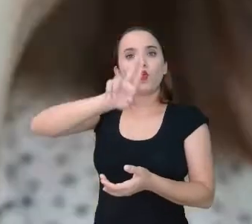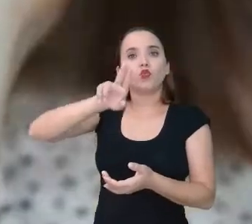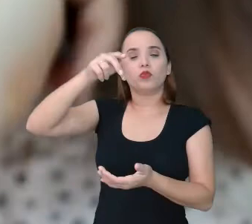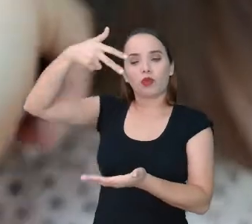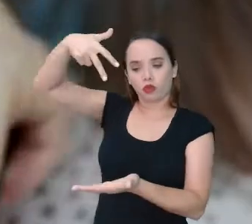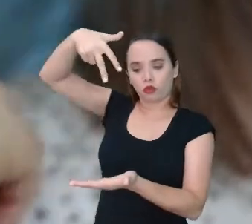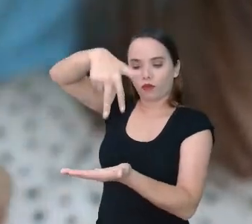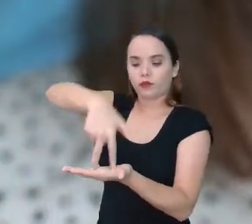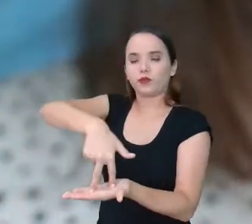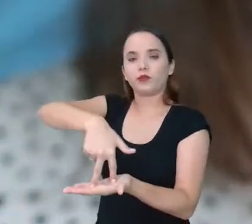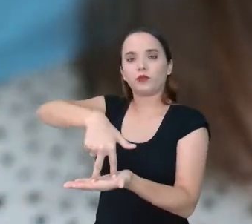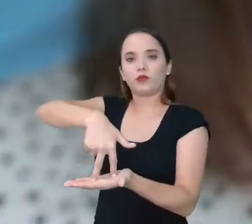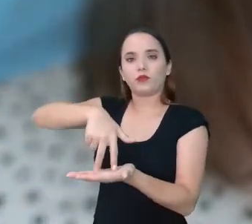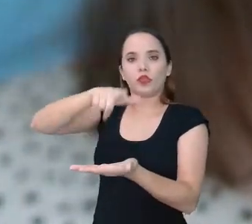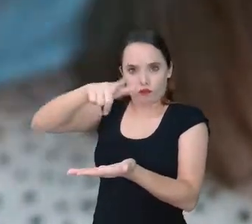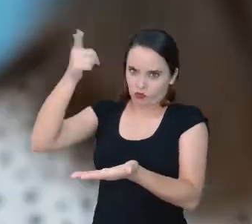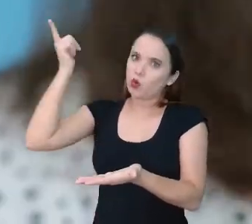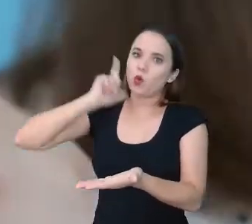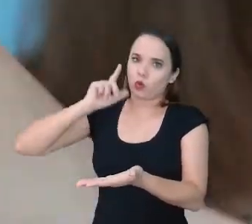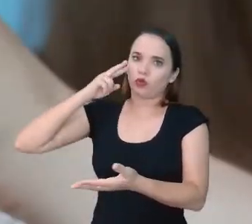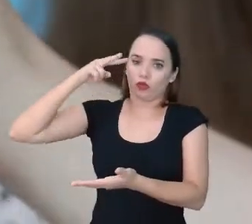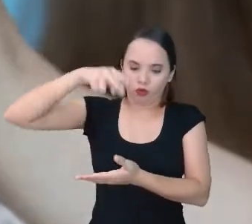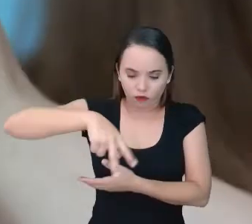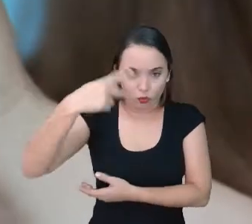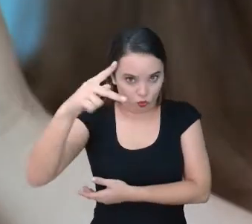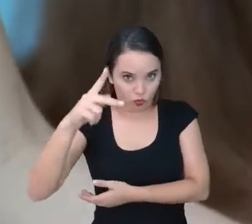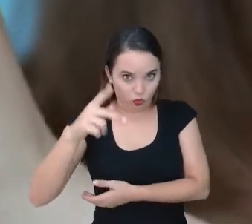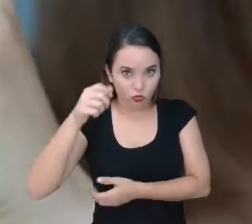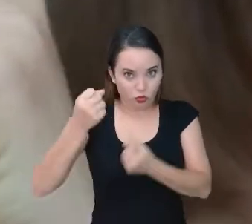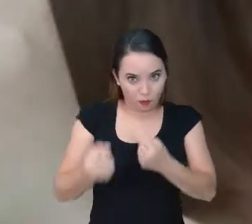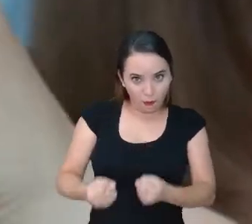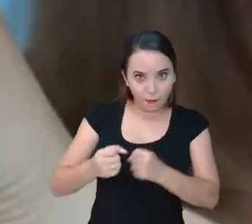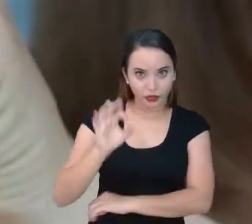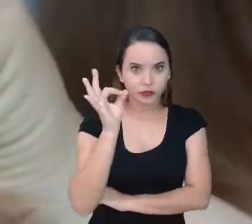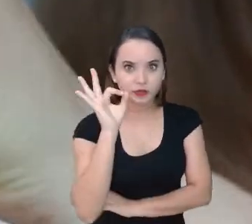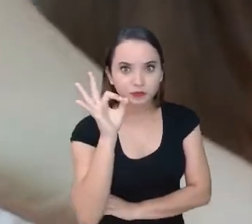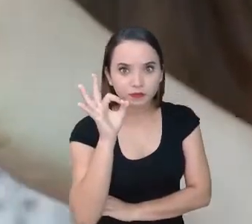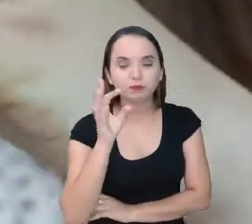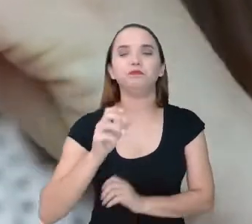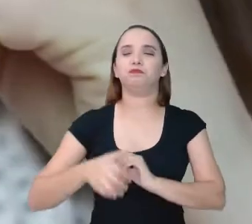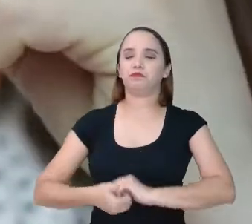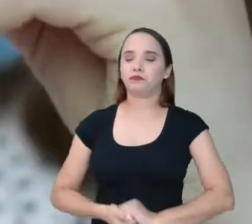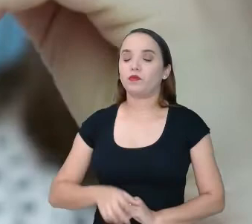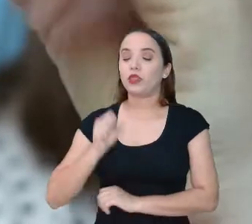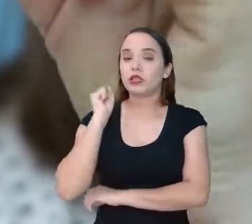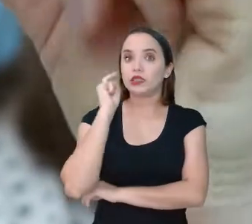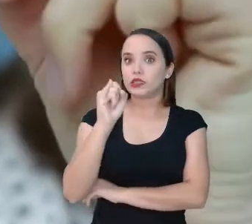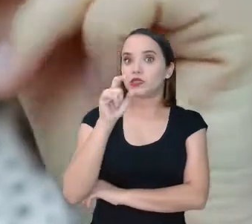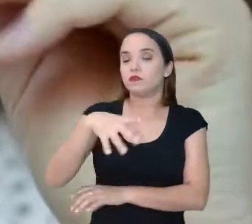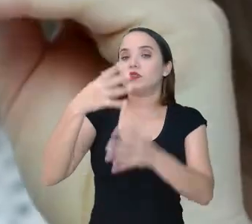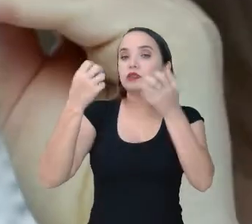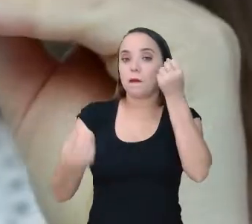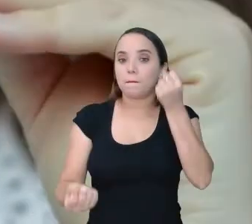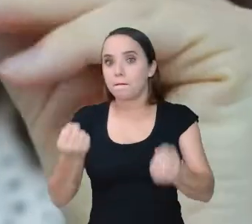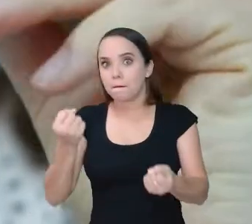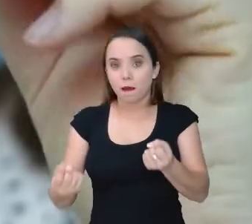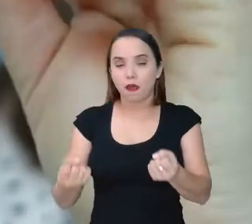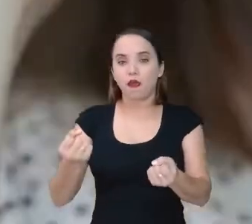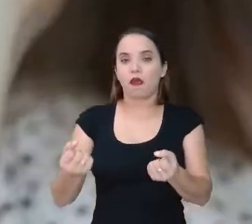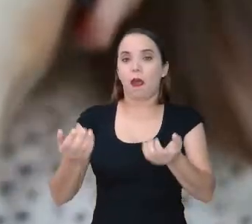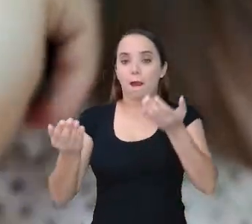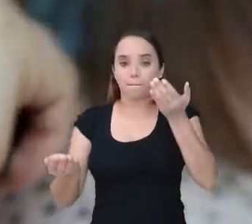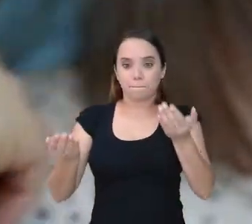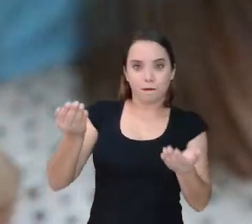fica em pé na balança, vai dar lá o seu peso. Se você pega, por exemplo, aquelas balanças de precisão, né, que o